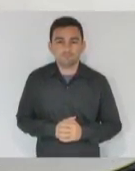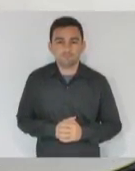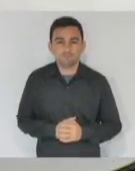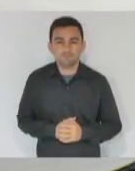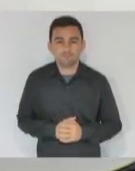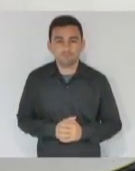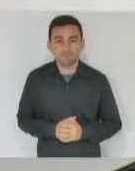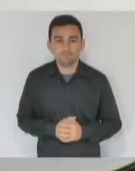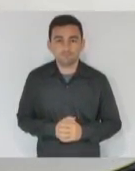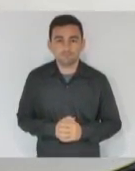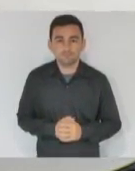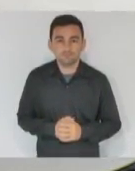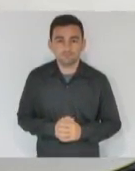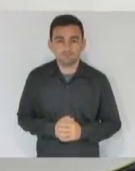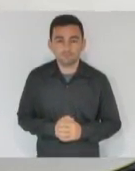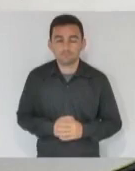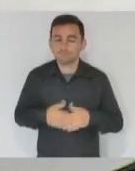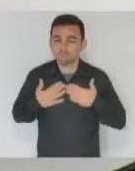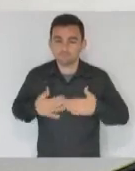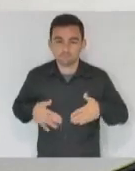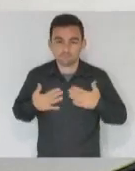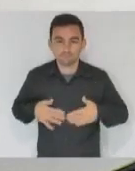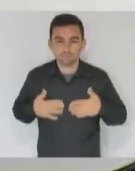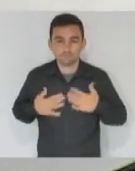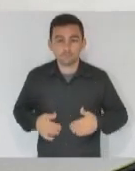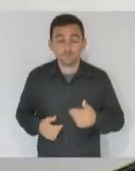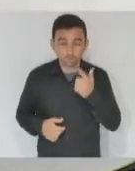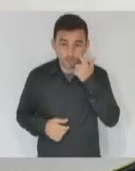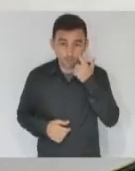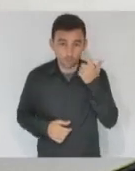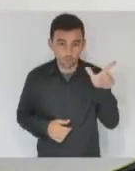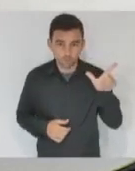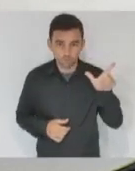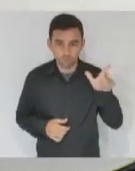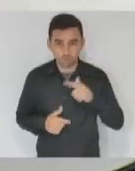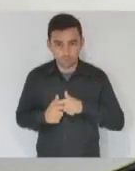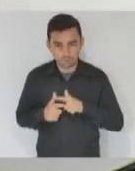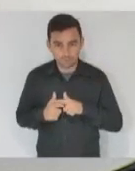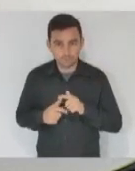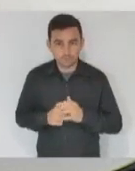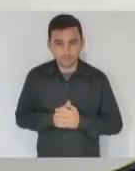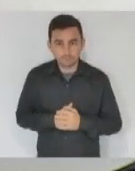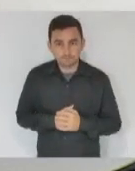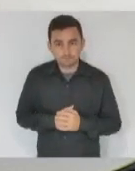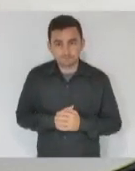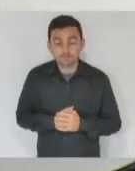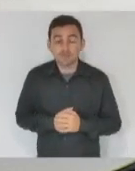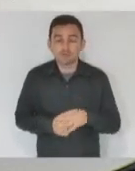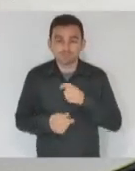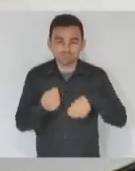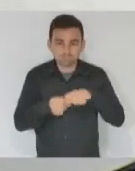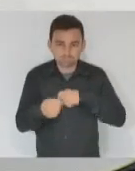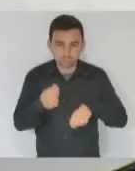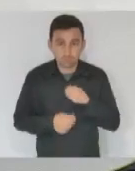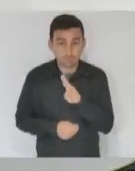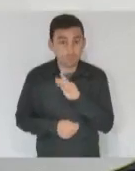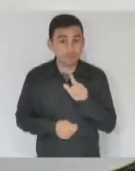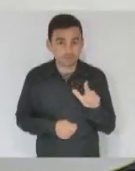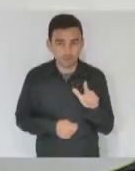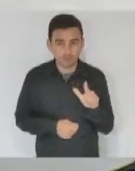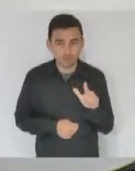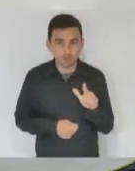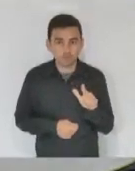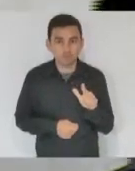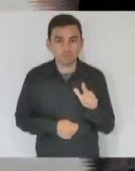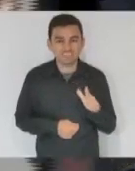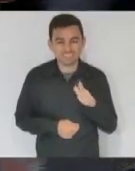Probleminha técnico? Tranquilo, vamos falando aqui então. A administração de Blumenau recebeu do